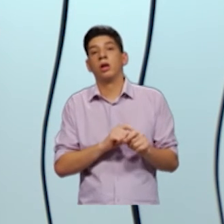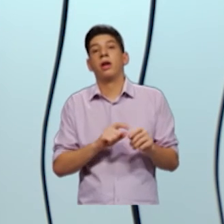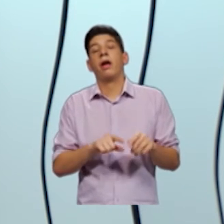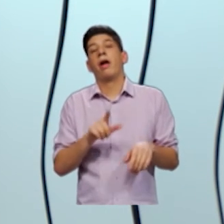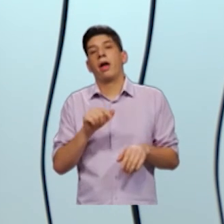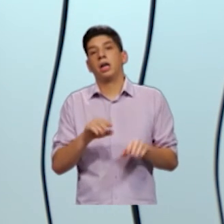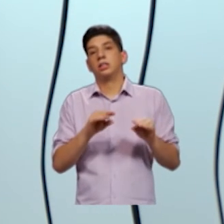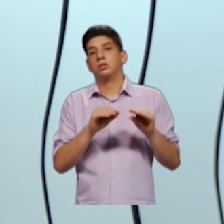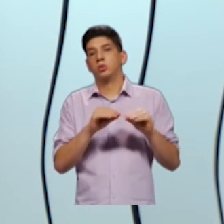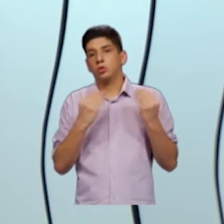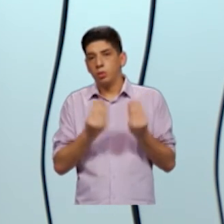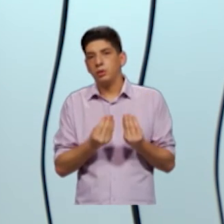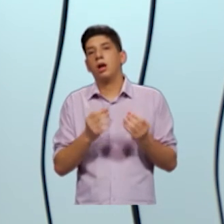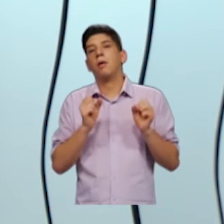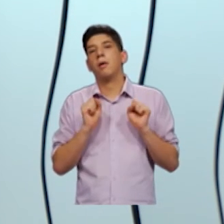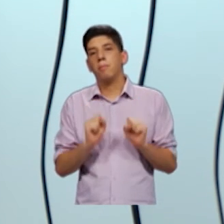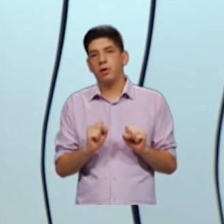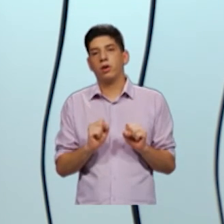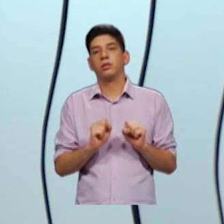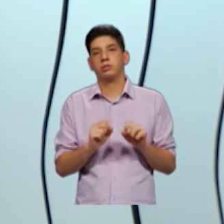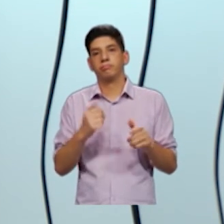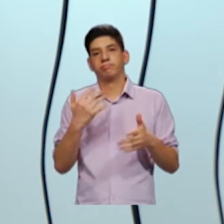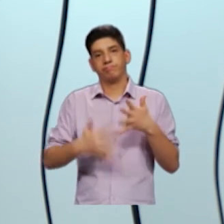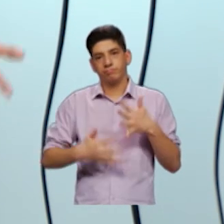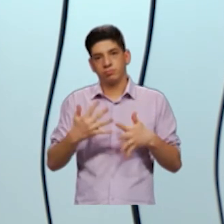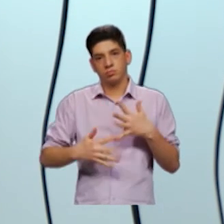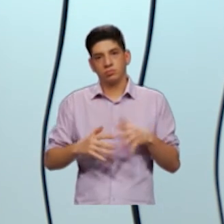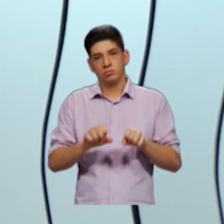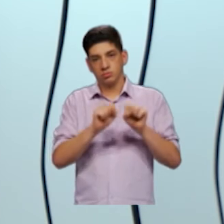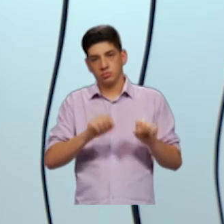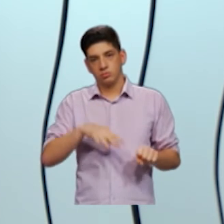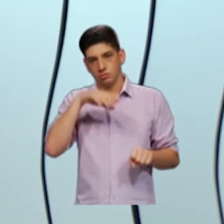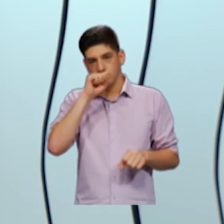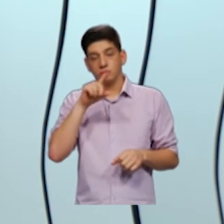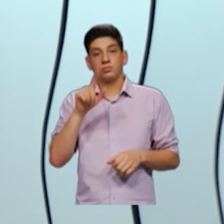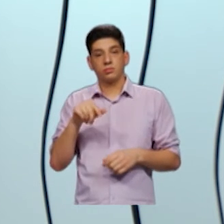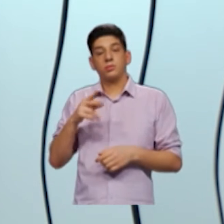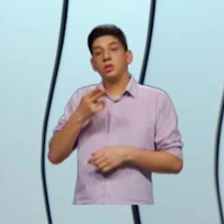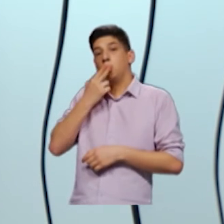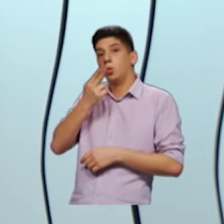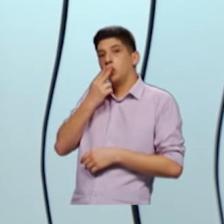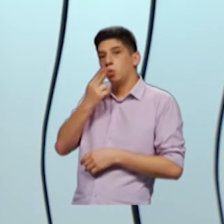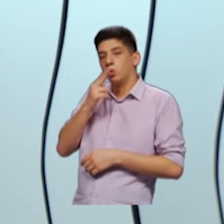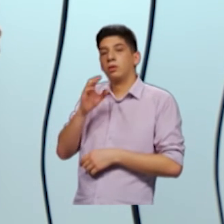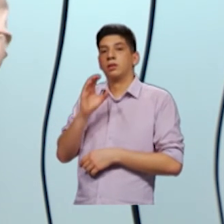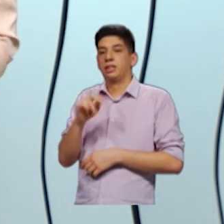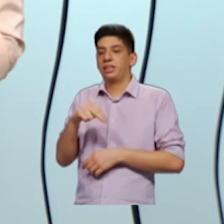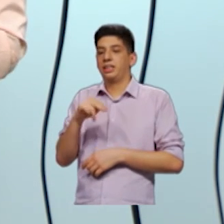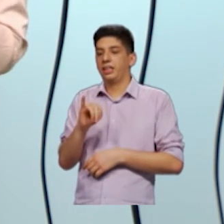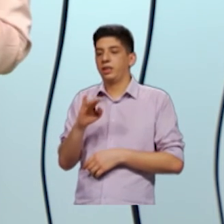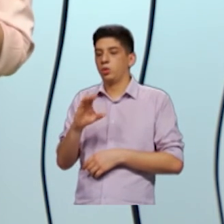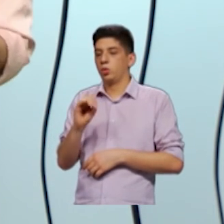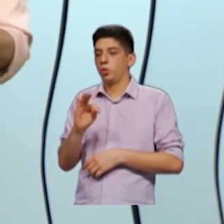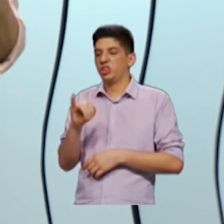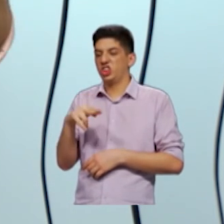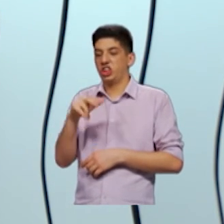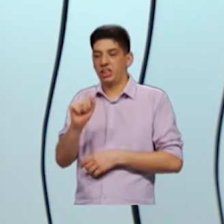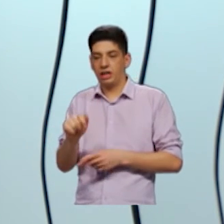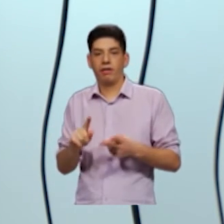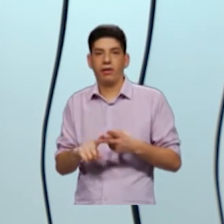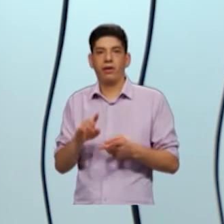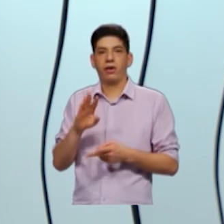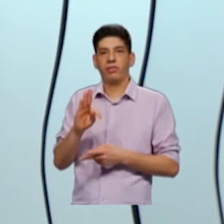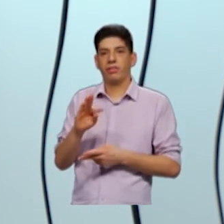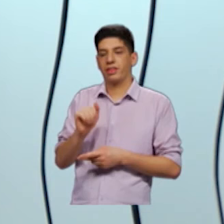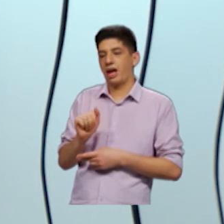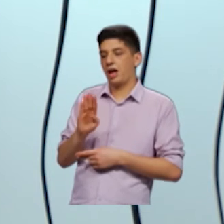podemos atingir o nosso sistema respiratório, que é o cigarro, que é a nicotina, que é o tabaco. Então,